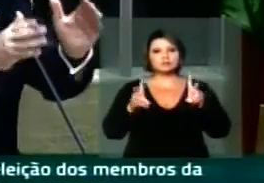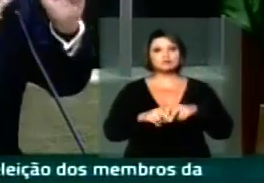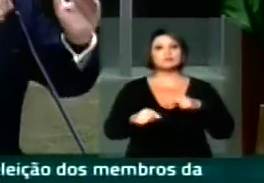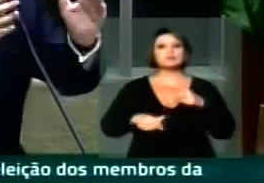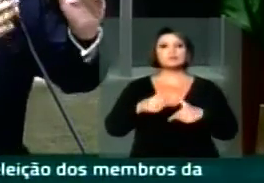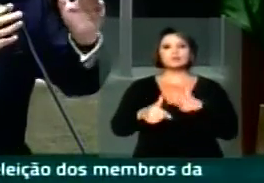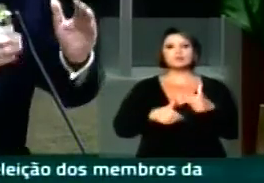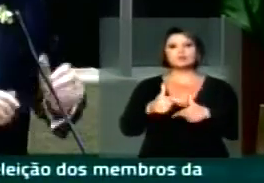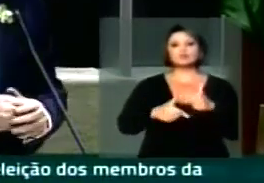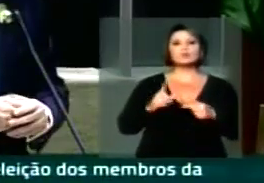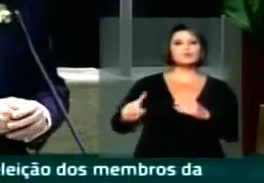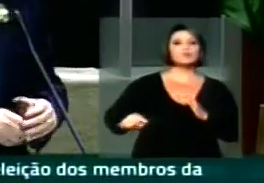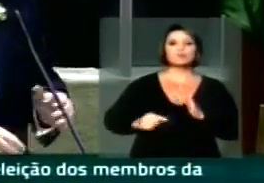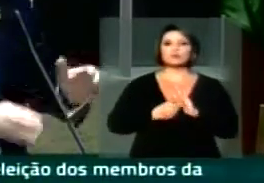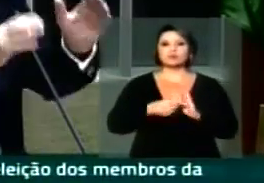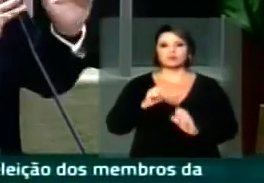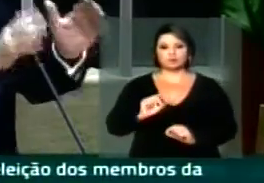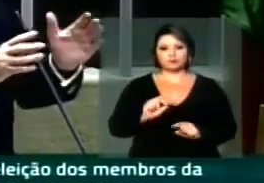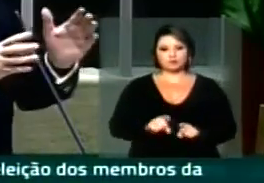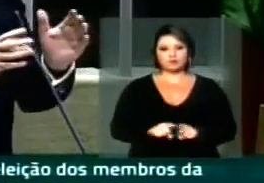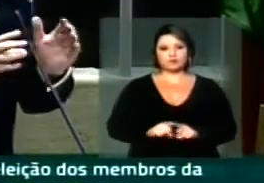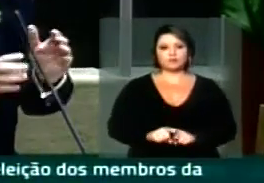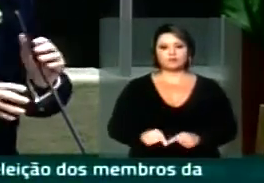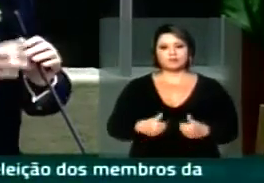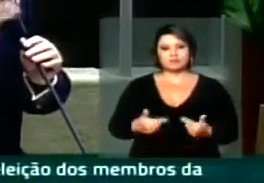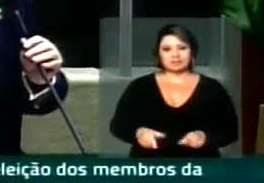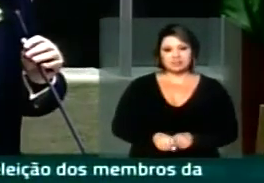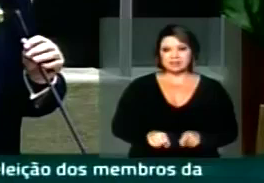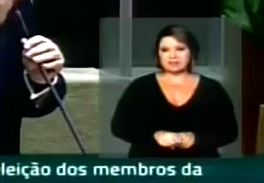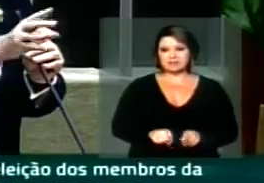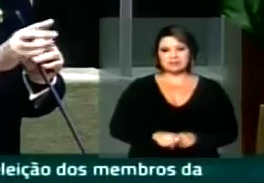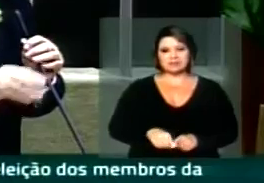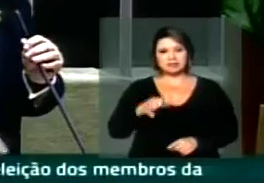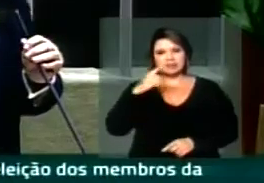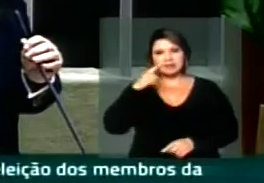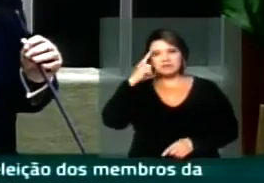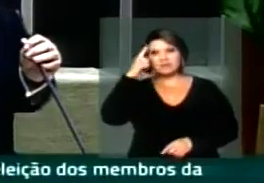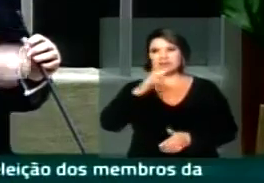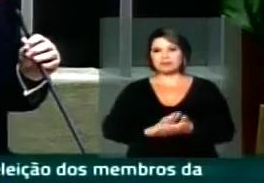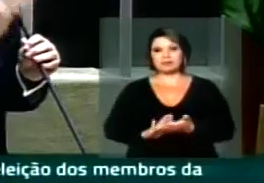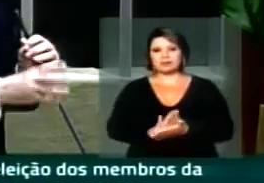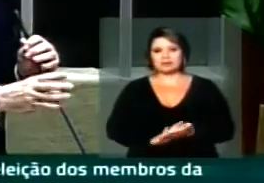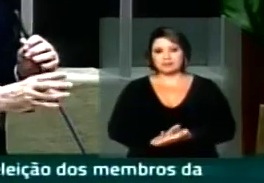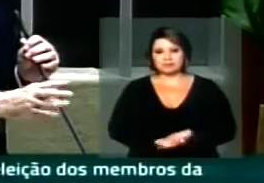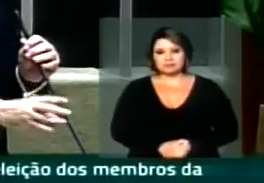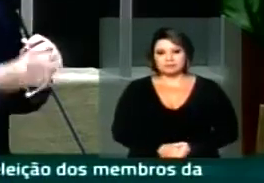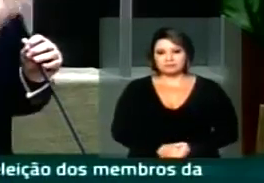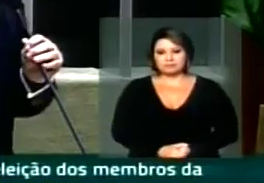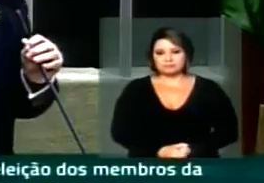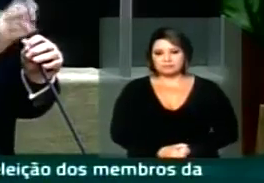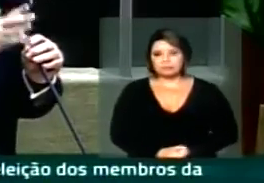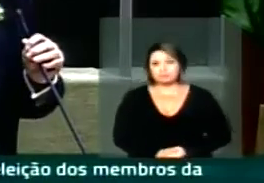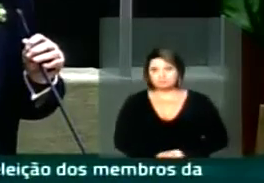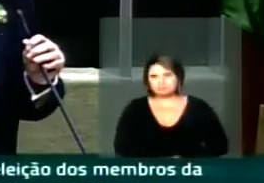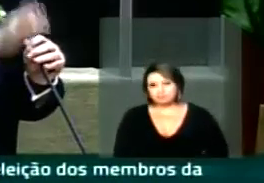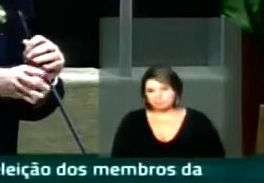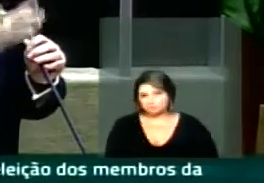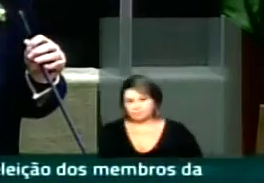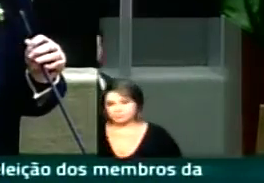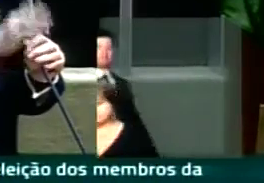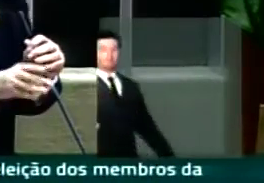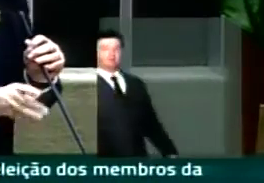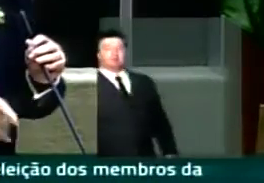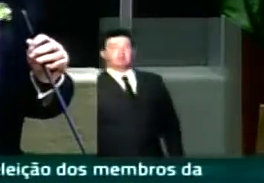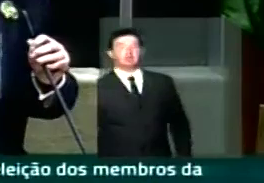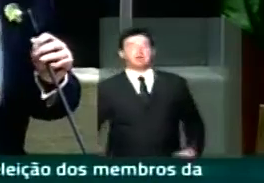em busca de um único objetivo, sem bravata, sem querer reinventar a roda. A única coisa é a busca da